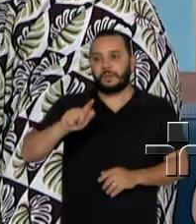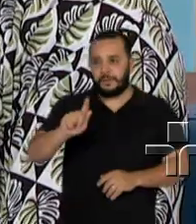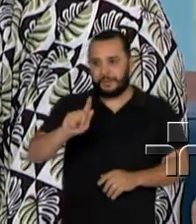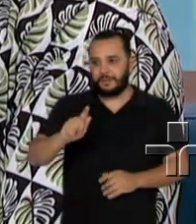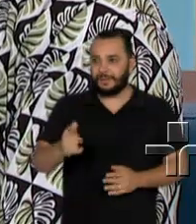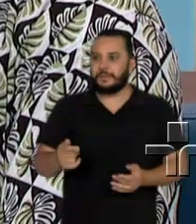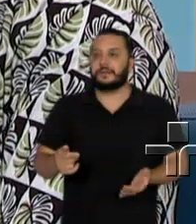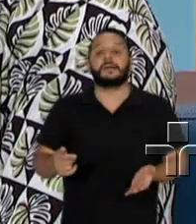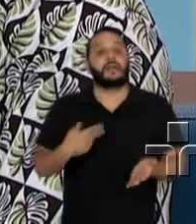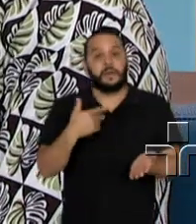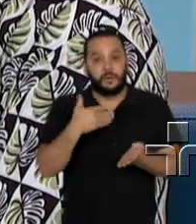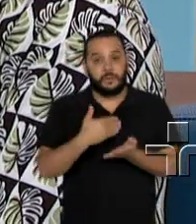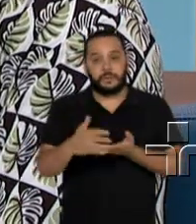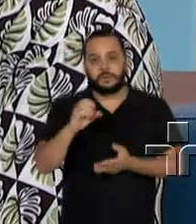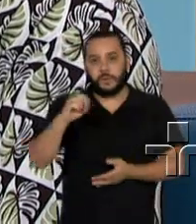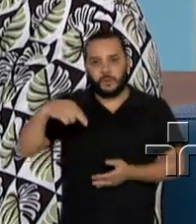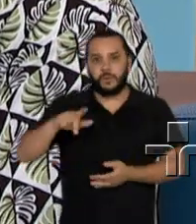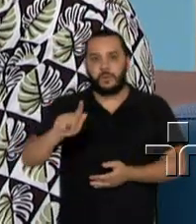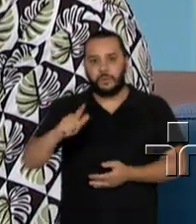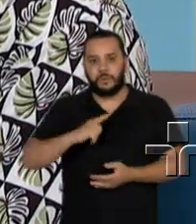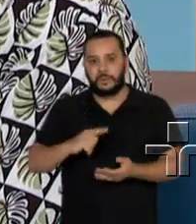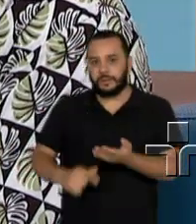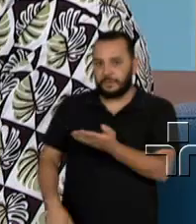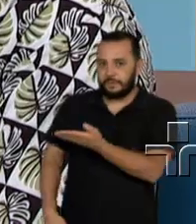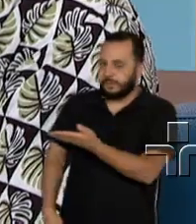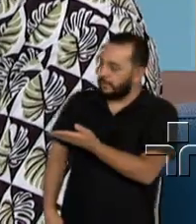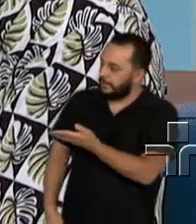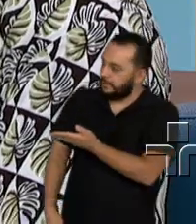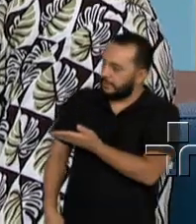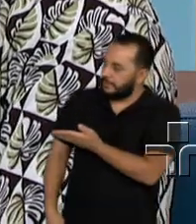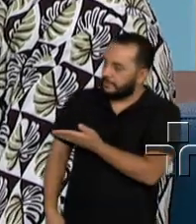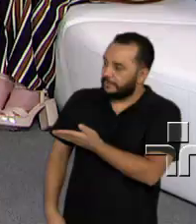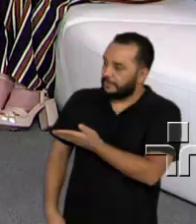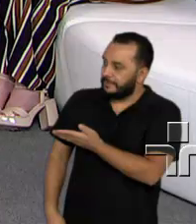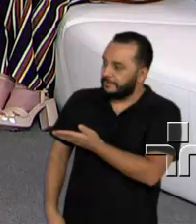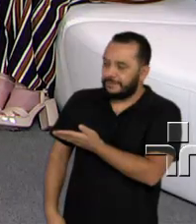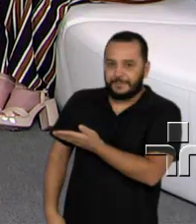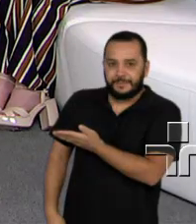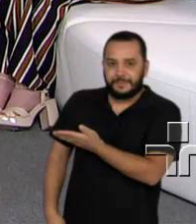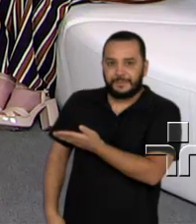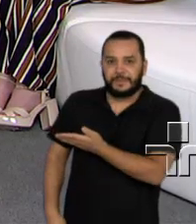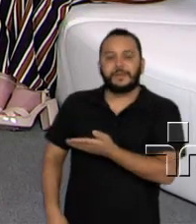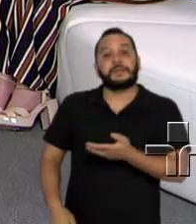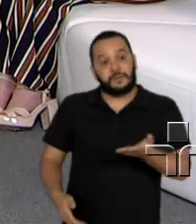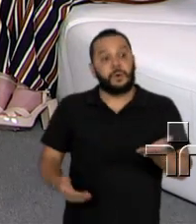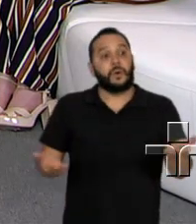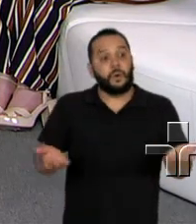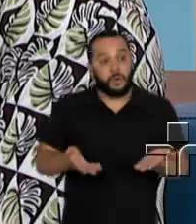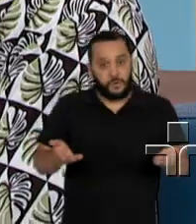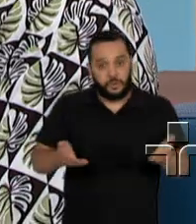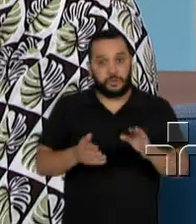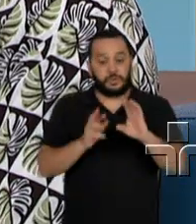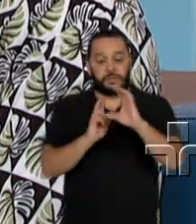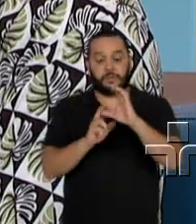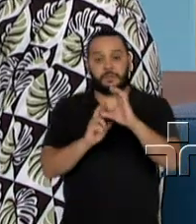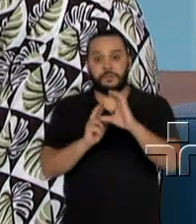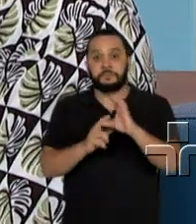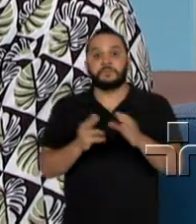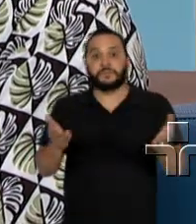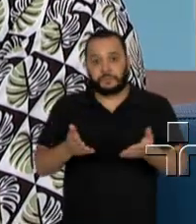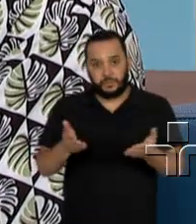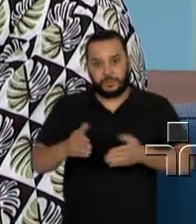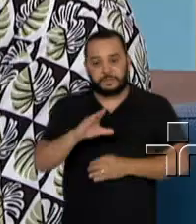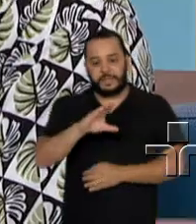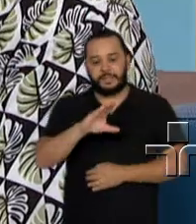começou na ong é reviver capão redondo na zona sul de são paulo na sul exatamente hoje ela faz hoje ela faz no céu capão